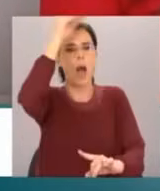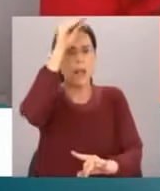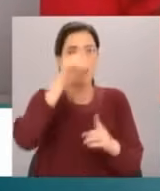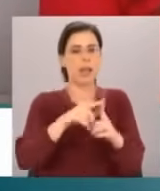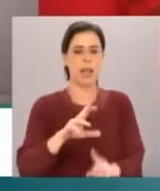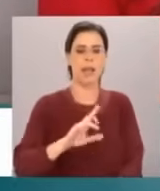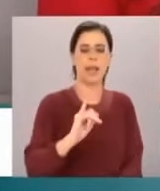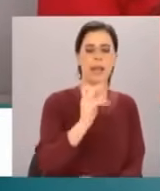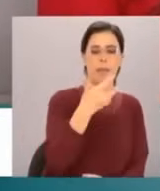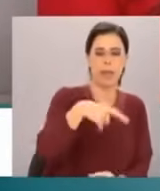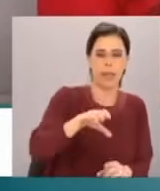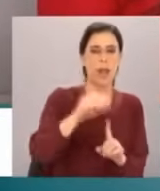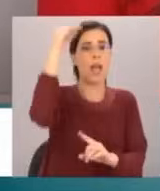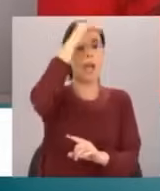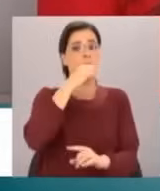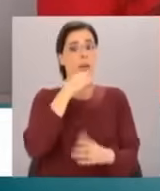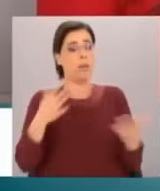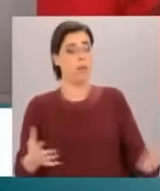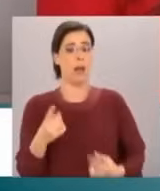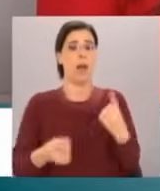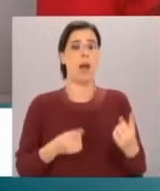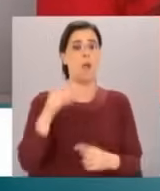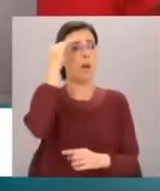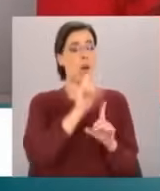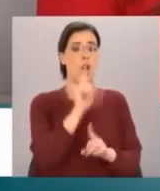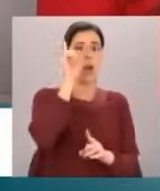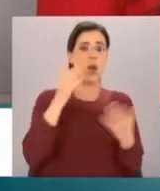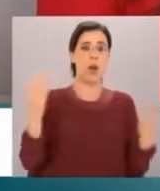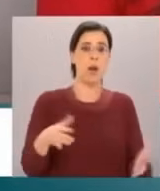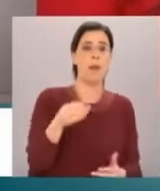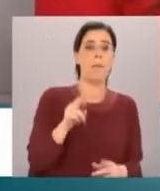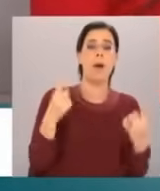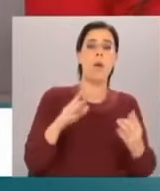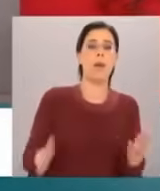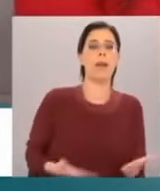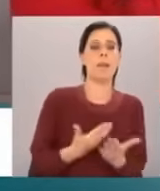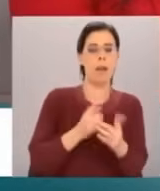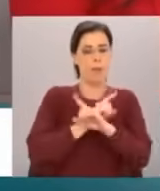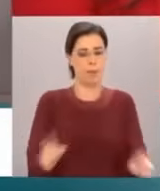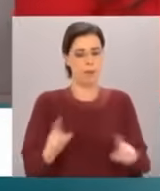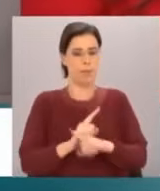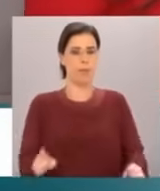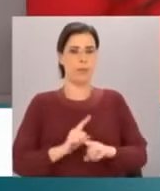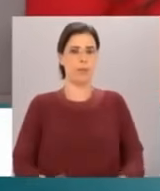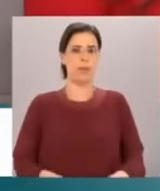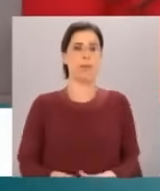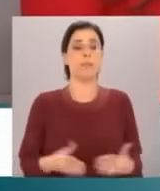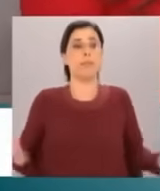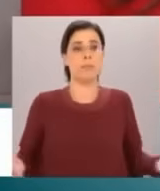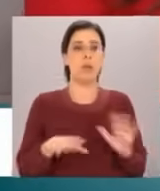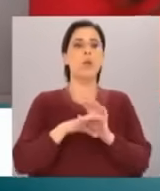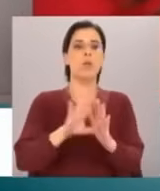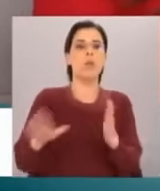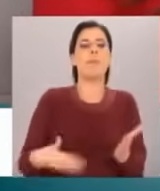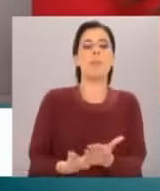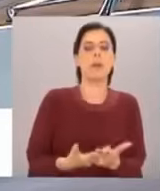herpes nas águas do ribatejo em algumas zonas do interior algarvio e alguns outros 21 no norte do país e o pai dele coisa que propõe proibido proibido proibido proibido te aplicar